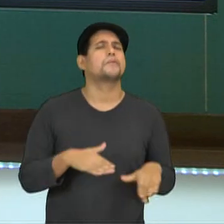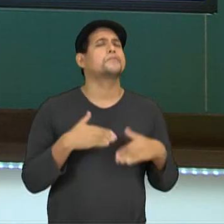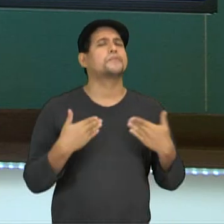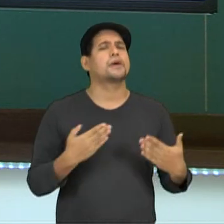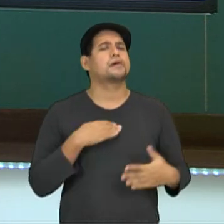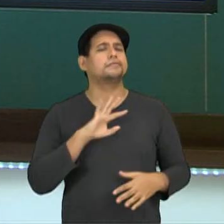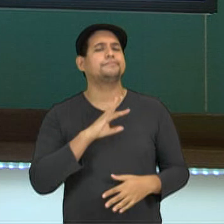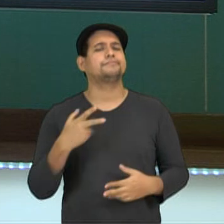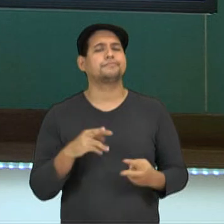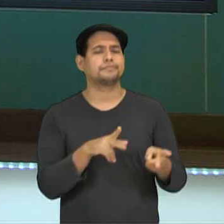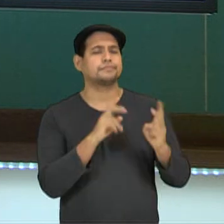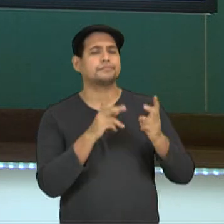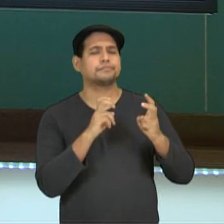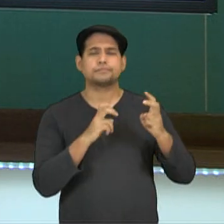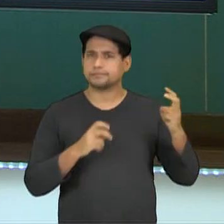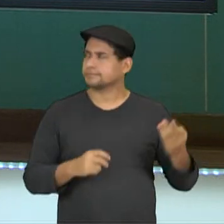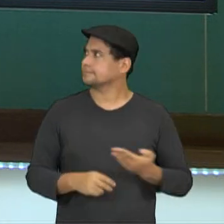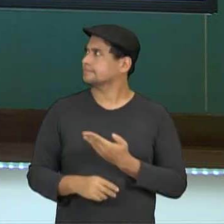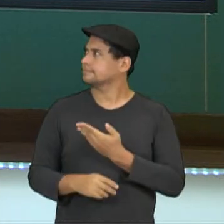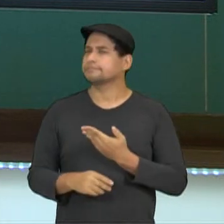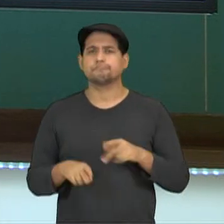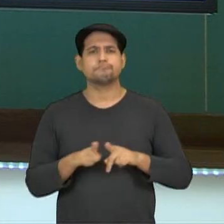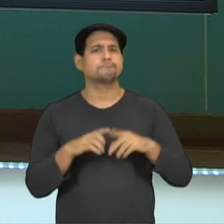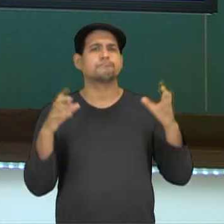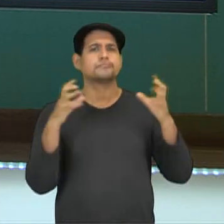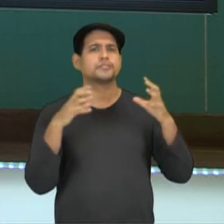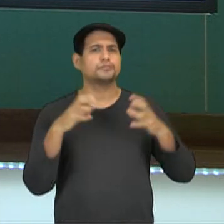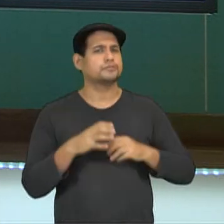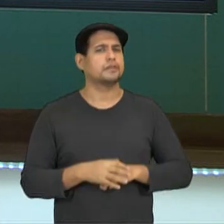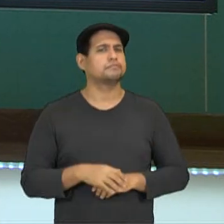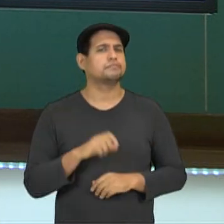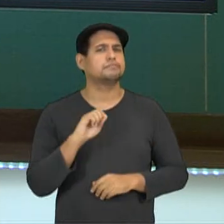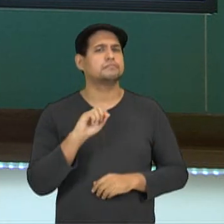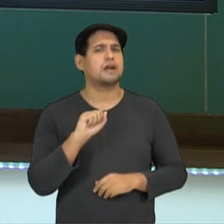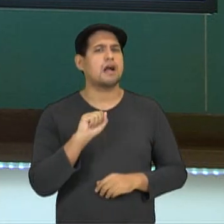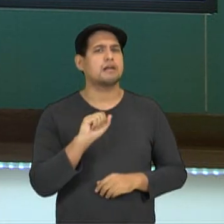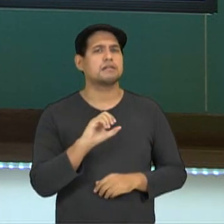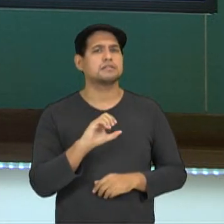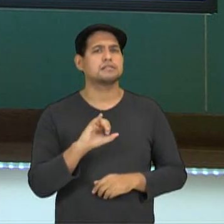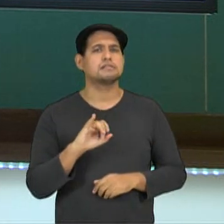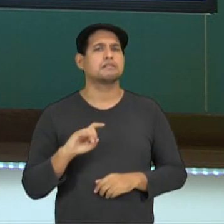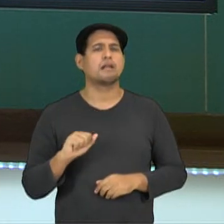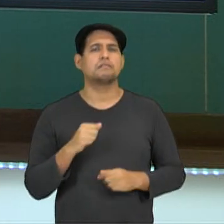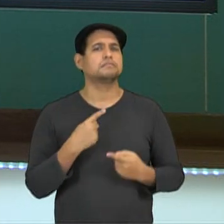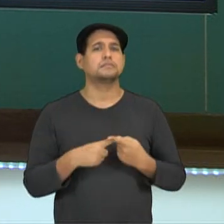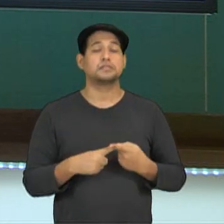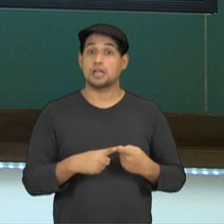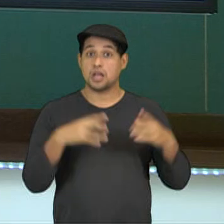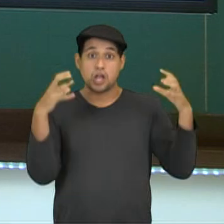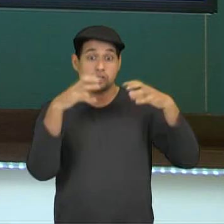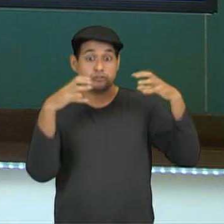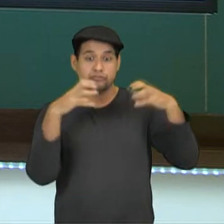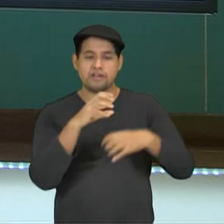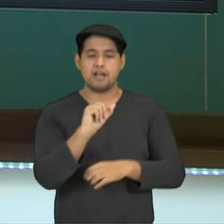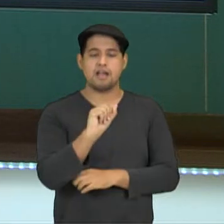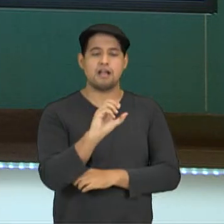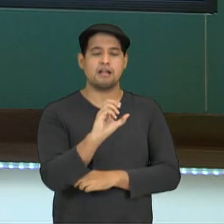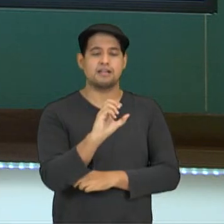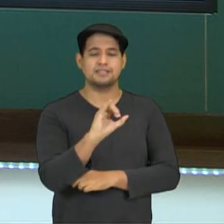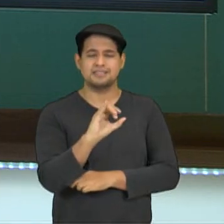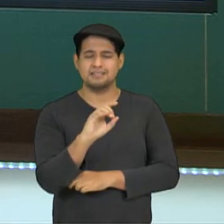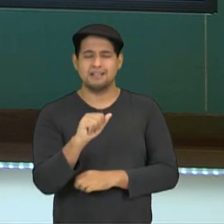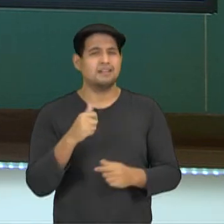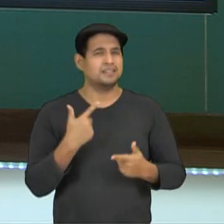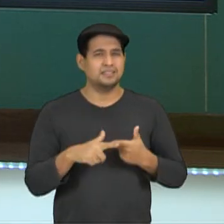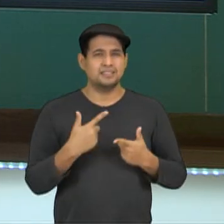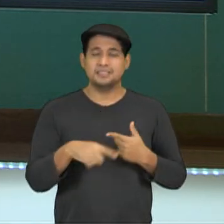outros efeitos que a gente pode perceber da chuva ácida, será? Então, a chuva ácida, ela causa muitos danos, né? Porque